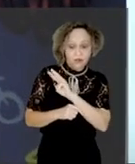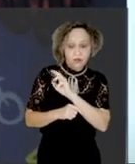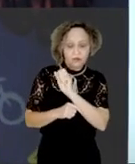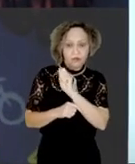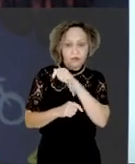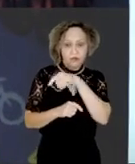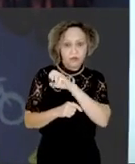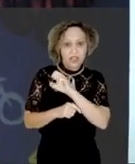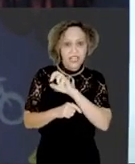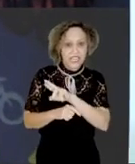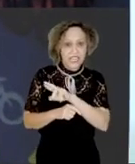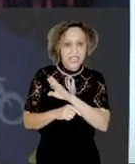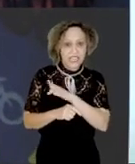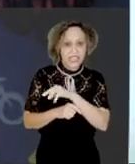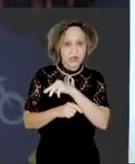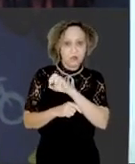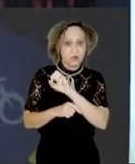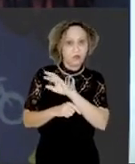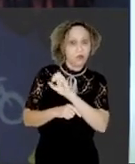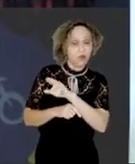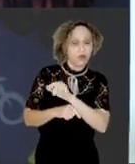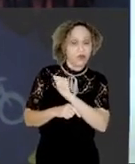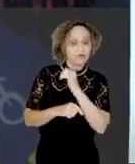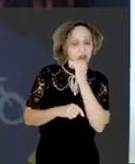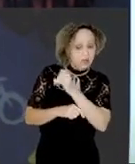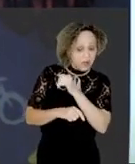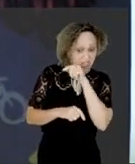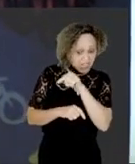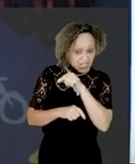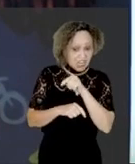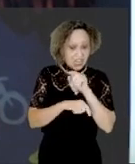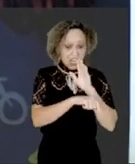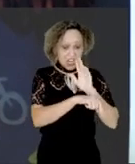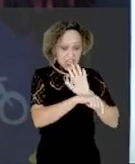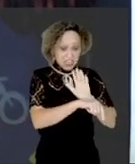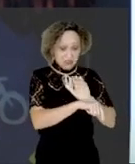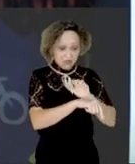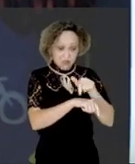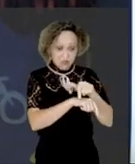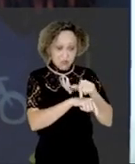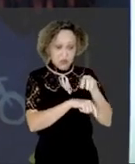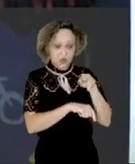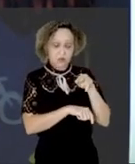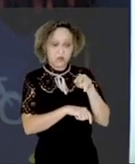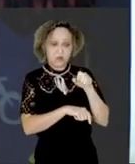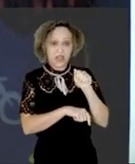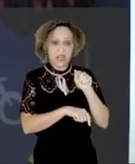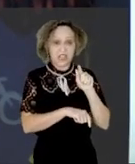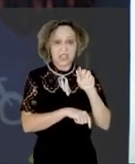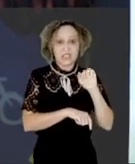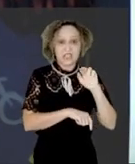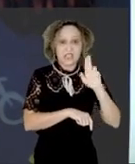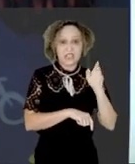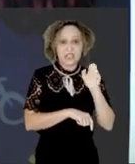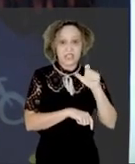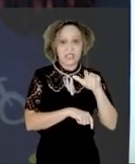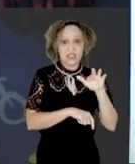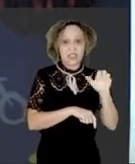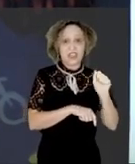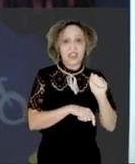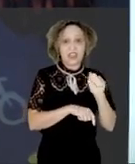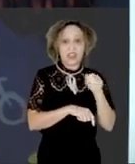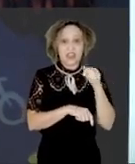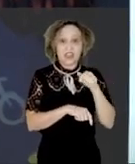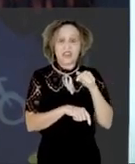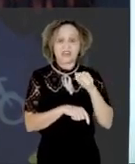baiano, o movimento popular, com os negros e negras, que representava muito. Mas tinha um segundo local que eu dizia para ele